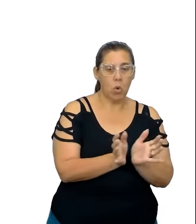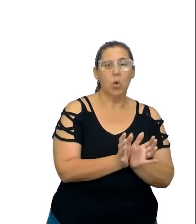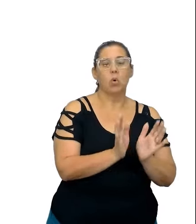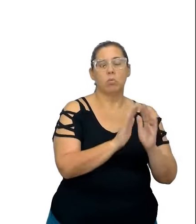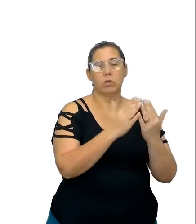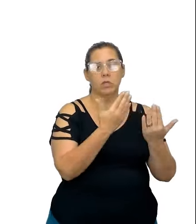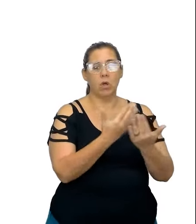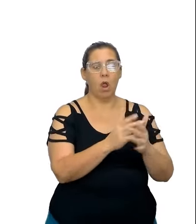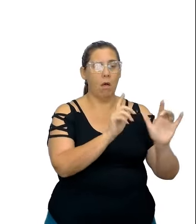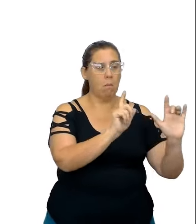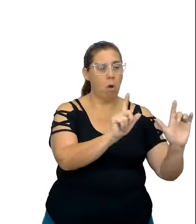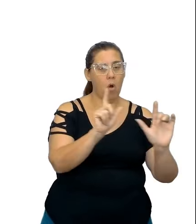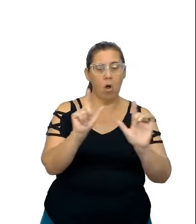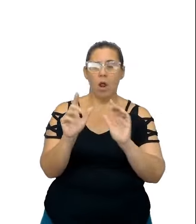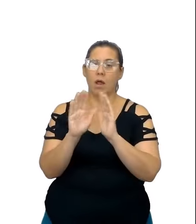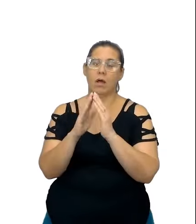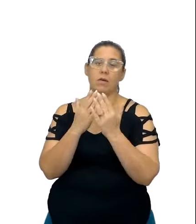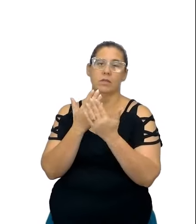escola, é